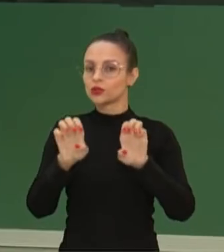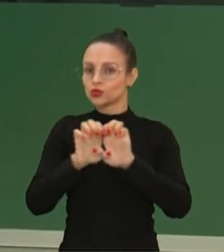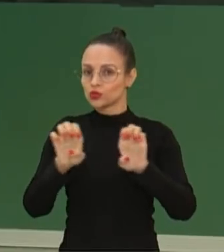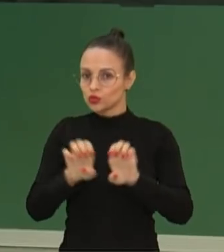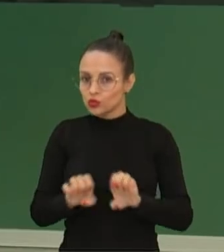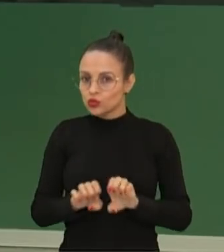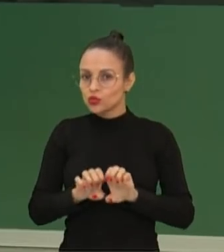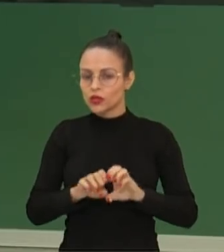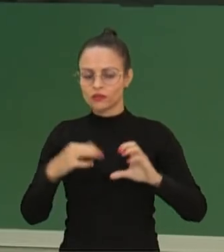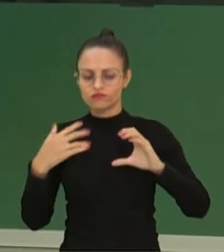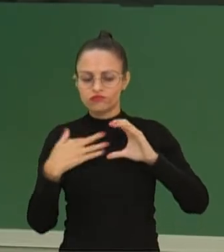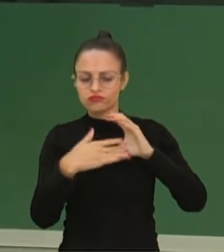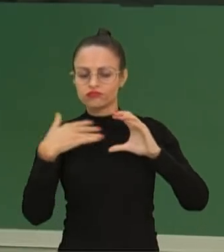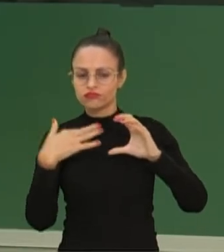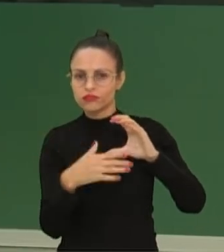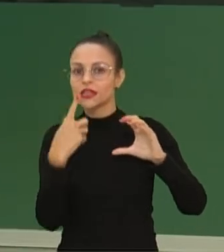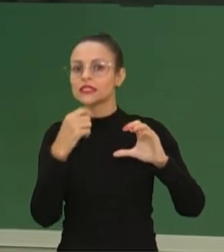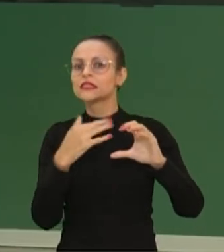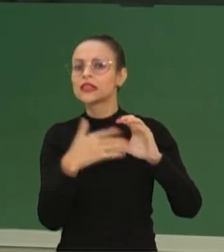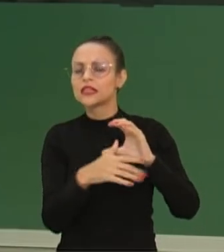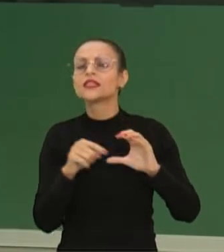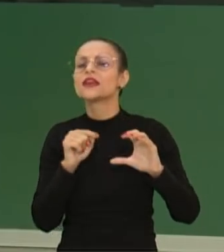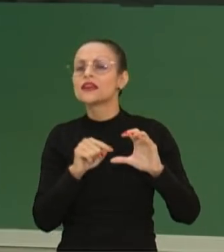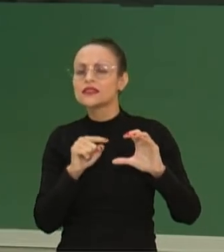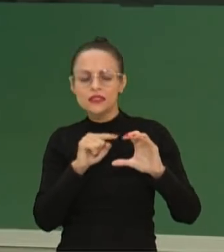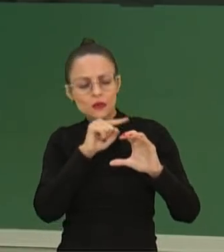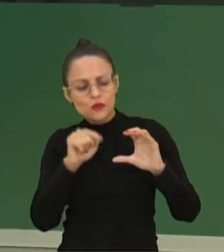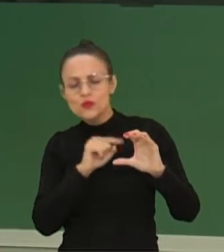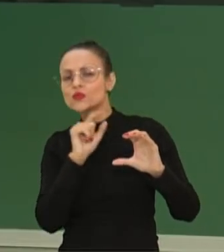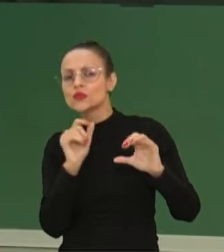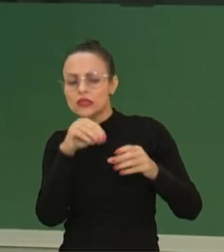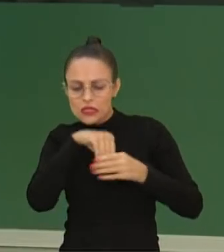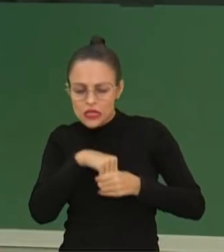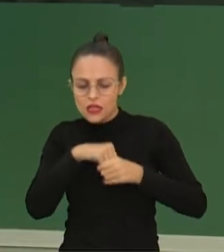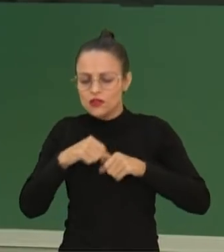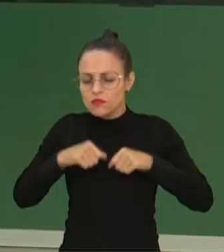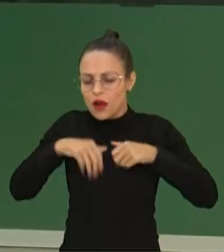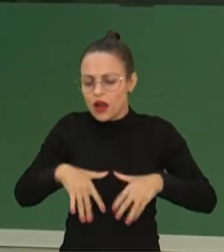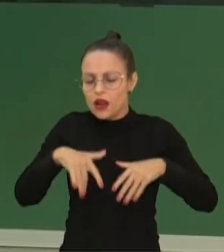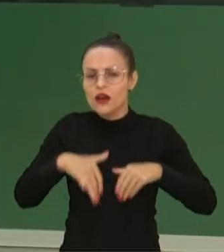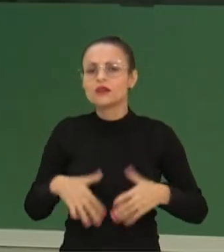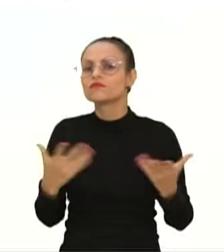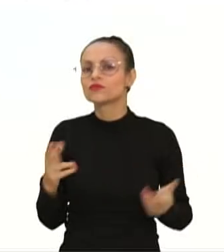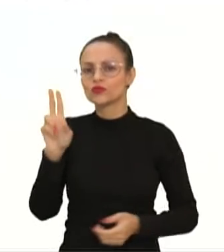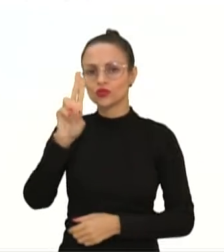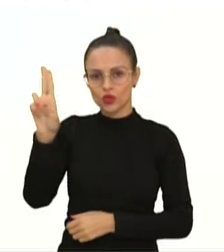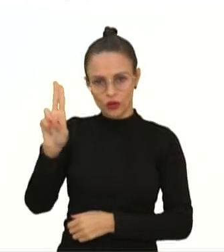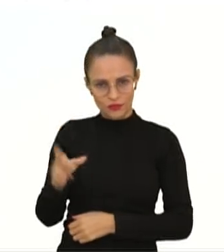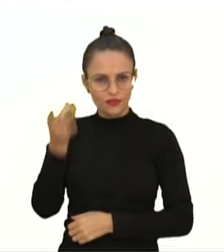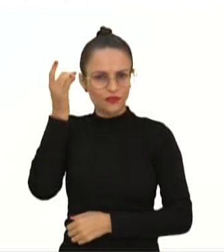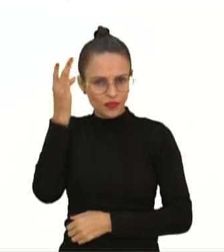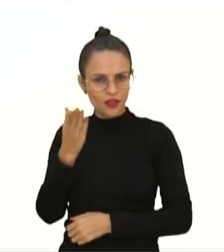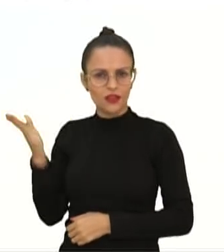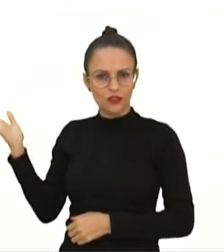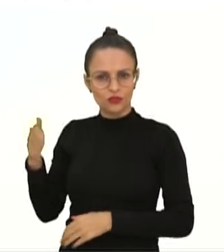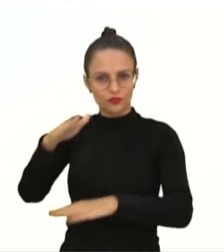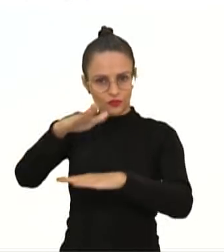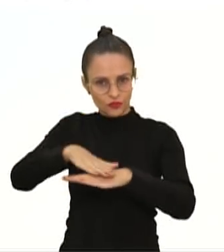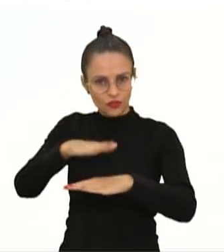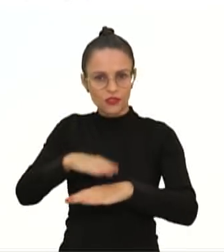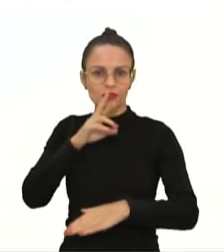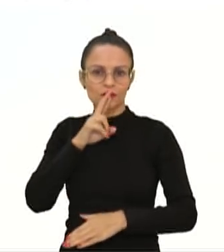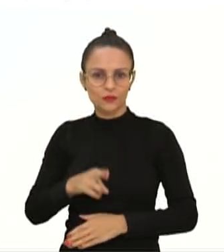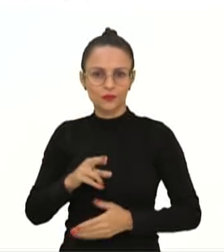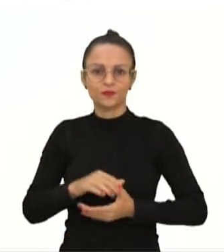por onde circula o sangue. Que estruturas são essas que o sangue está dentro, fluindo, circulando? Tá bem tranquilo. Responde